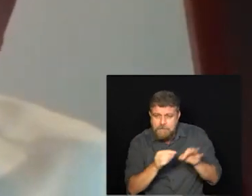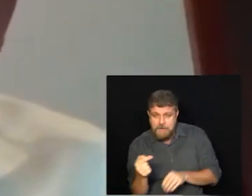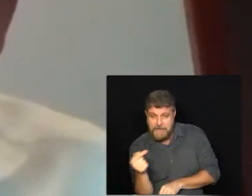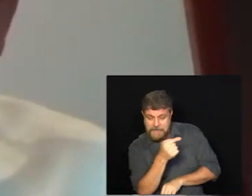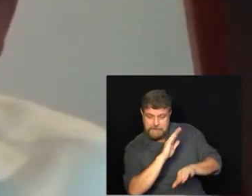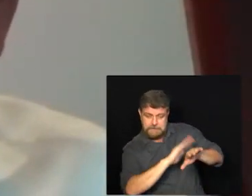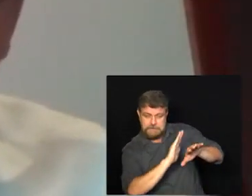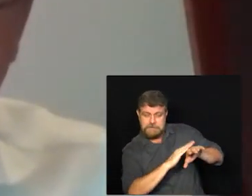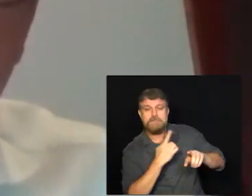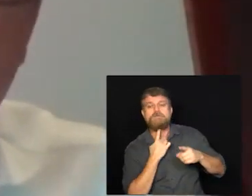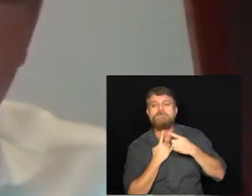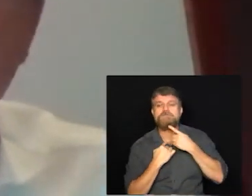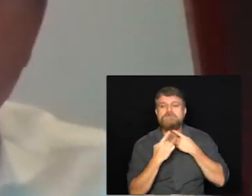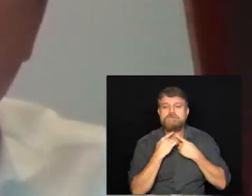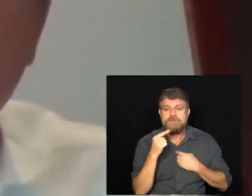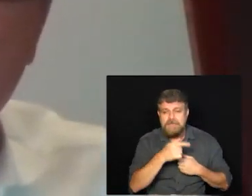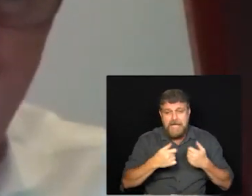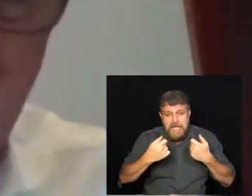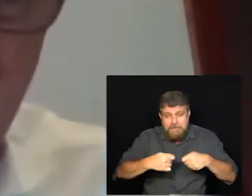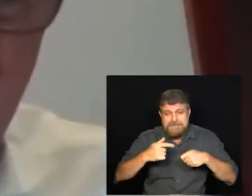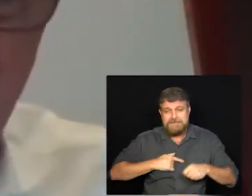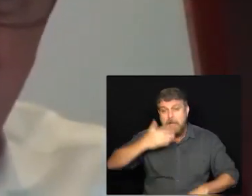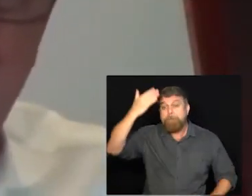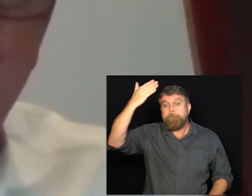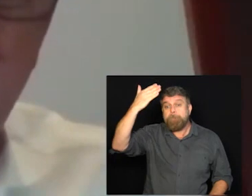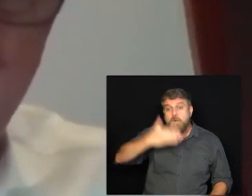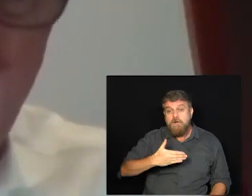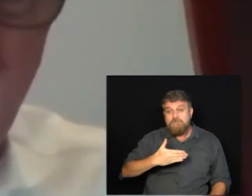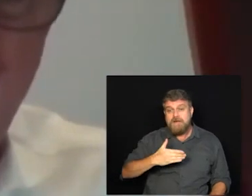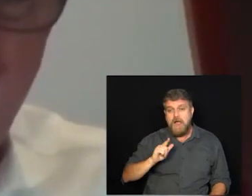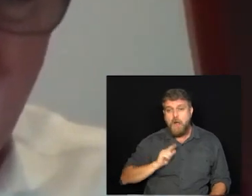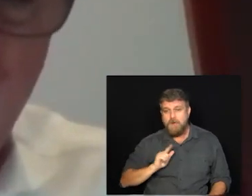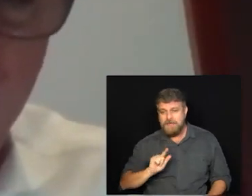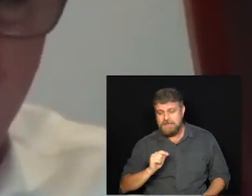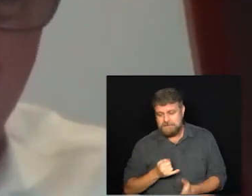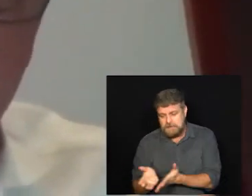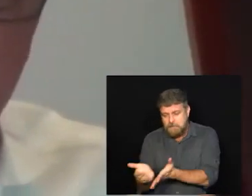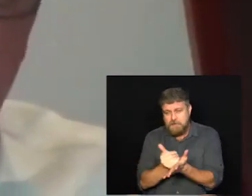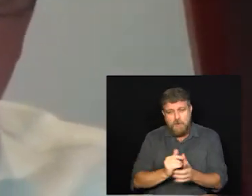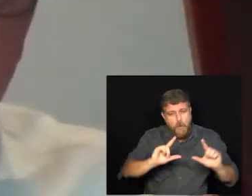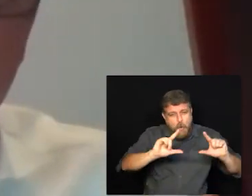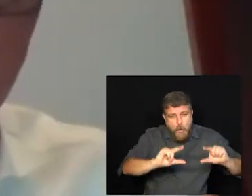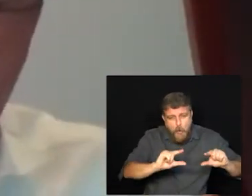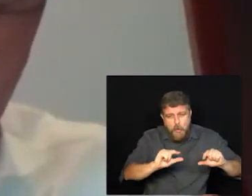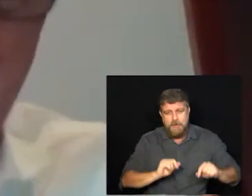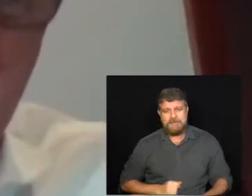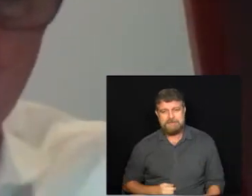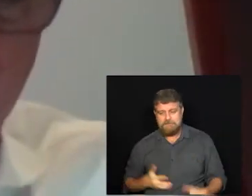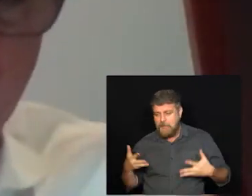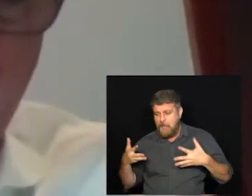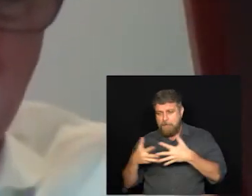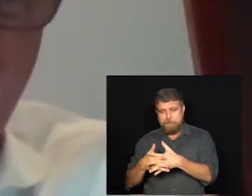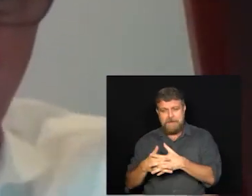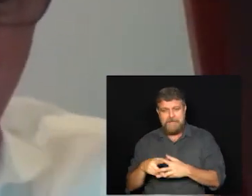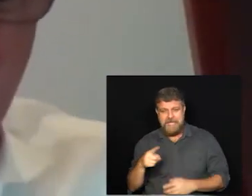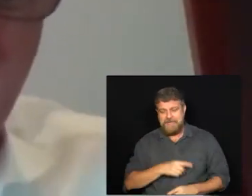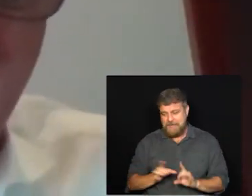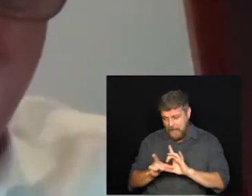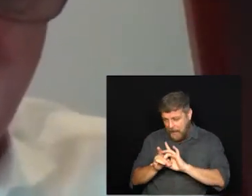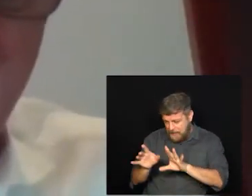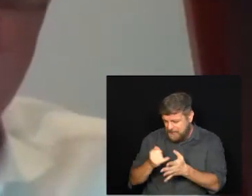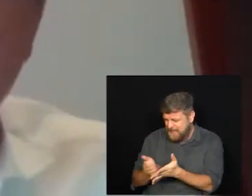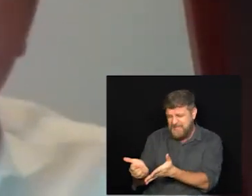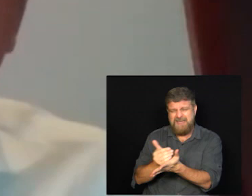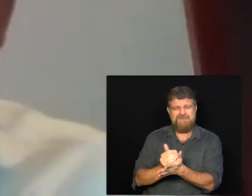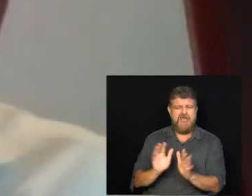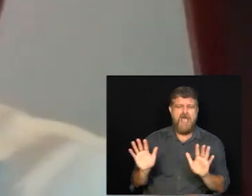incentivo fiscal, ele precisa comprovar que essa diminuição da receita ou abrir mão de parcela da